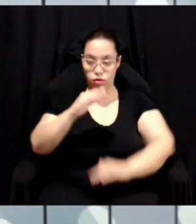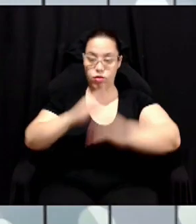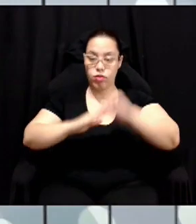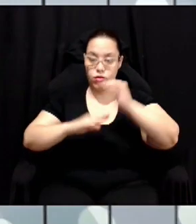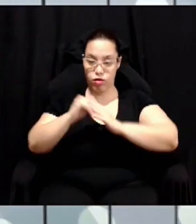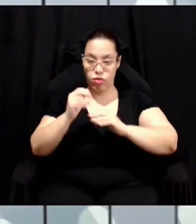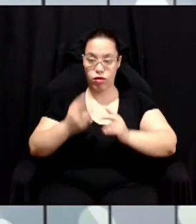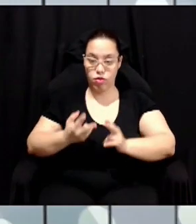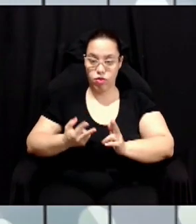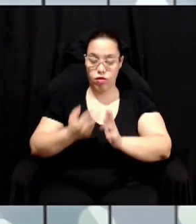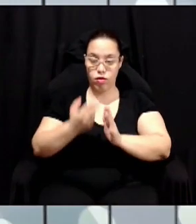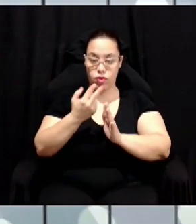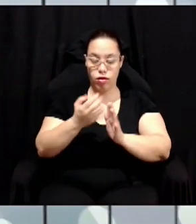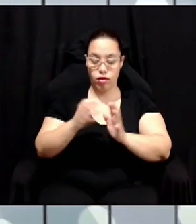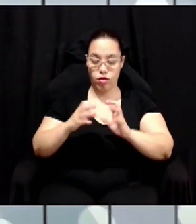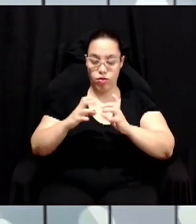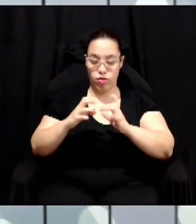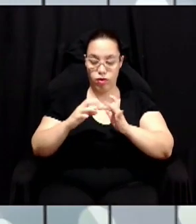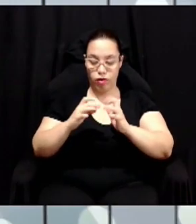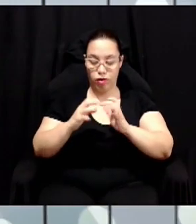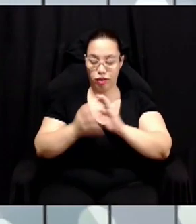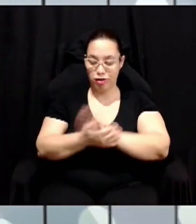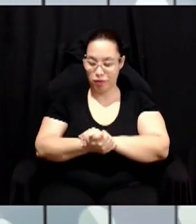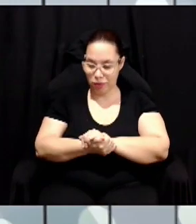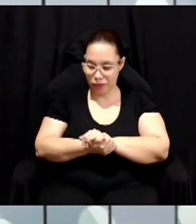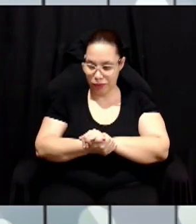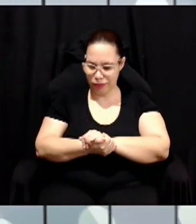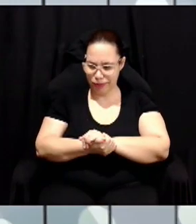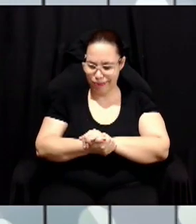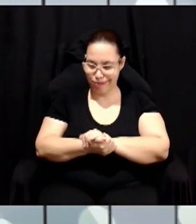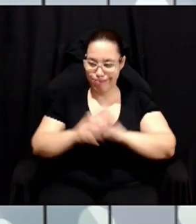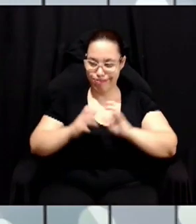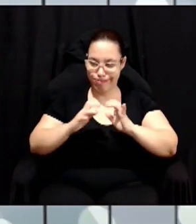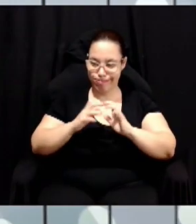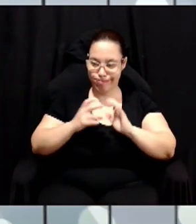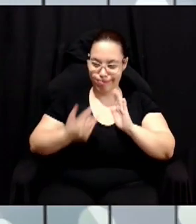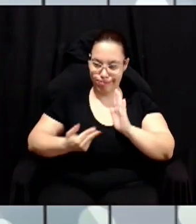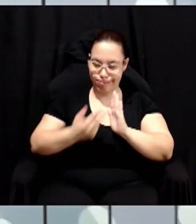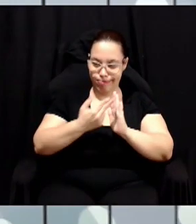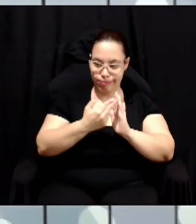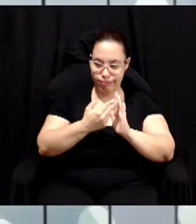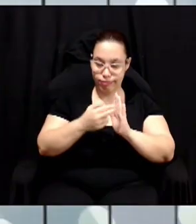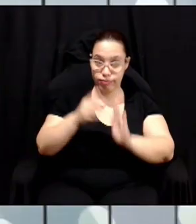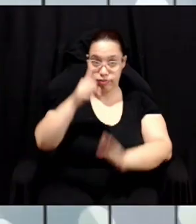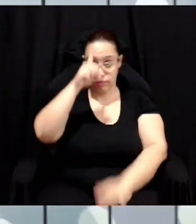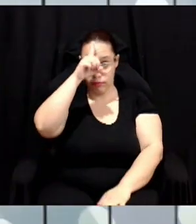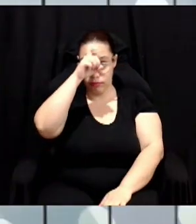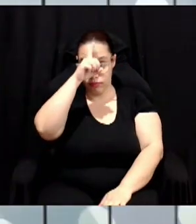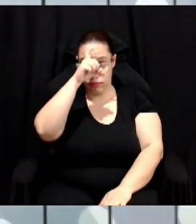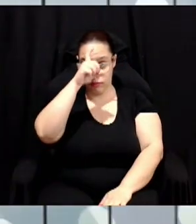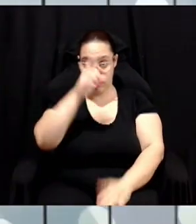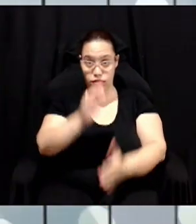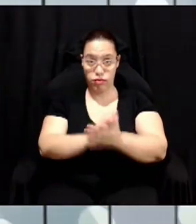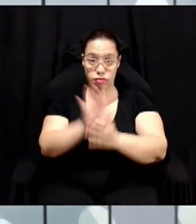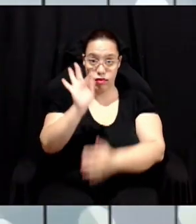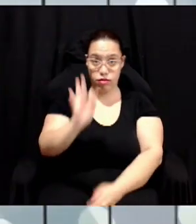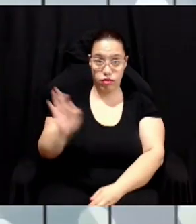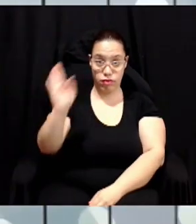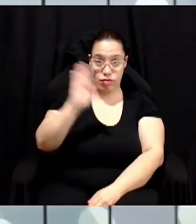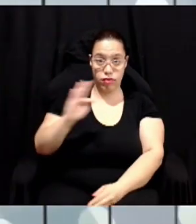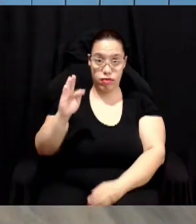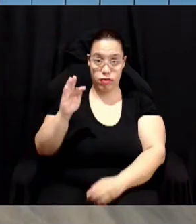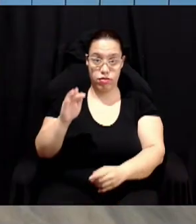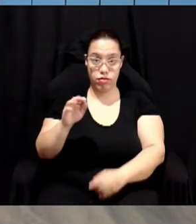para a Saúde Suplementar e Neurocirurgia Indoor do Hospital das Clínicas da Faculdade de Medicina da